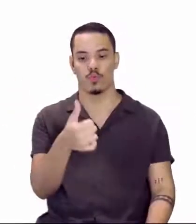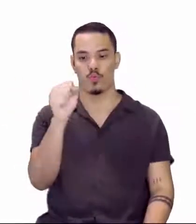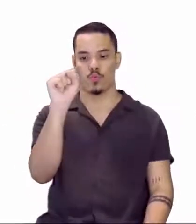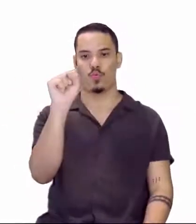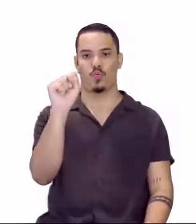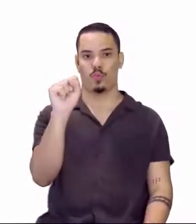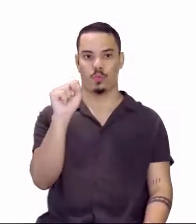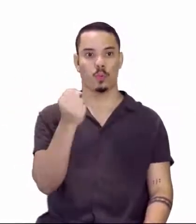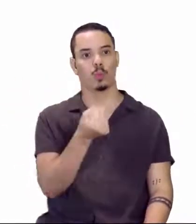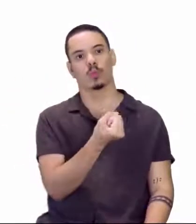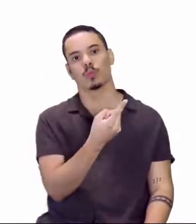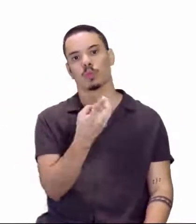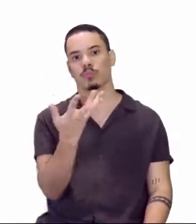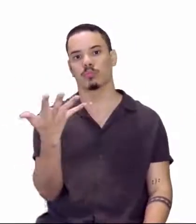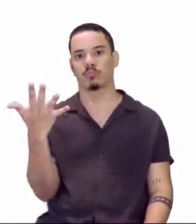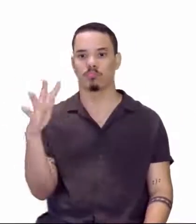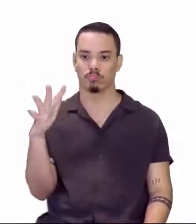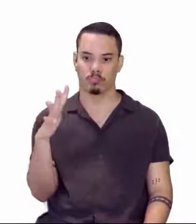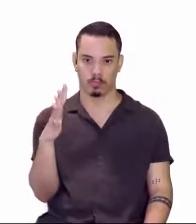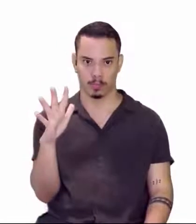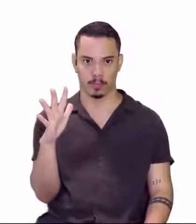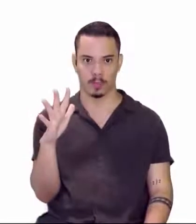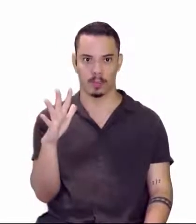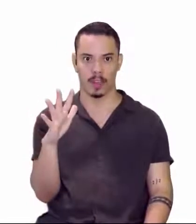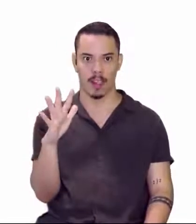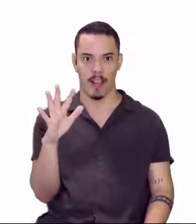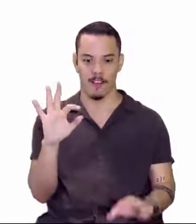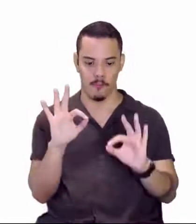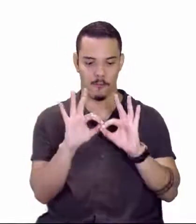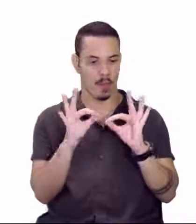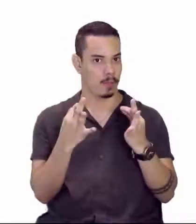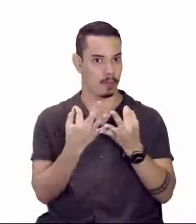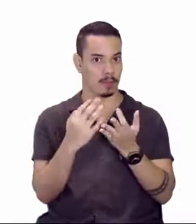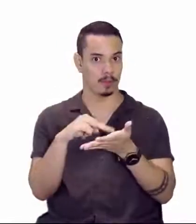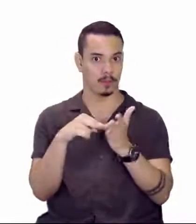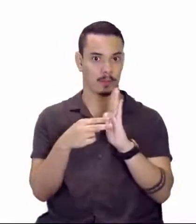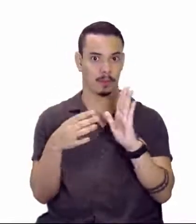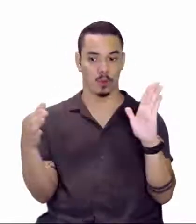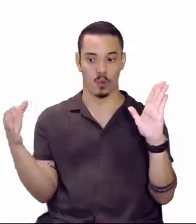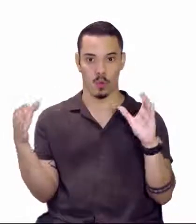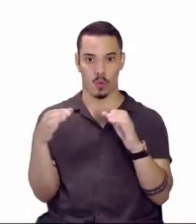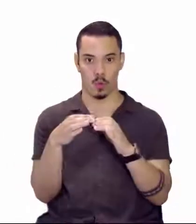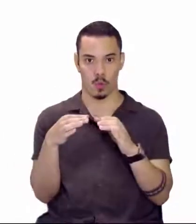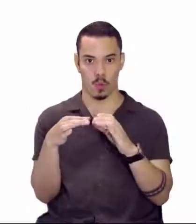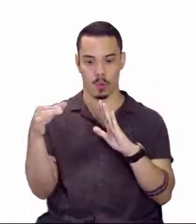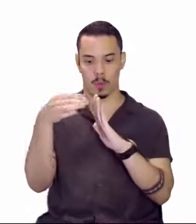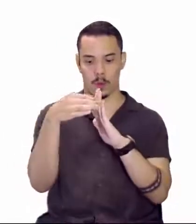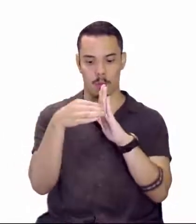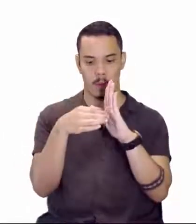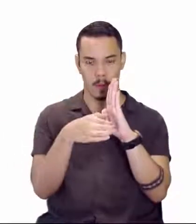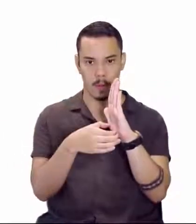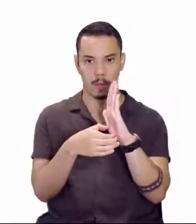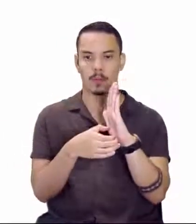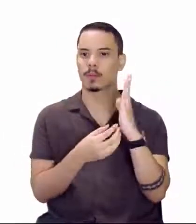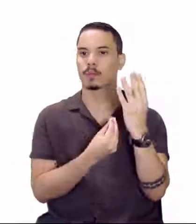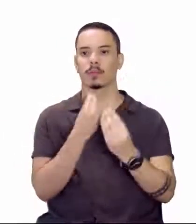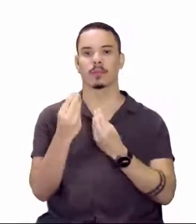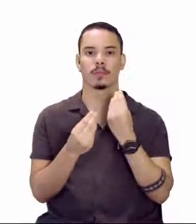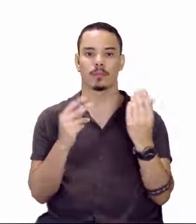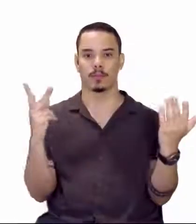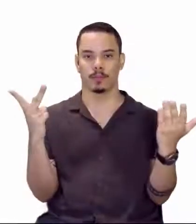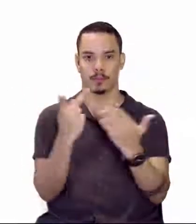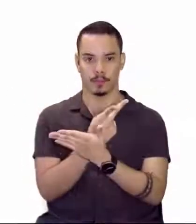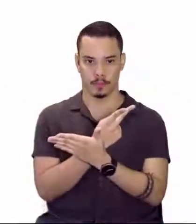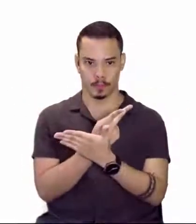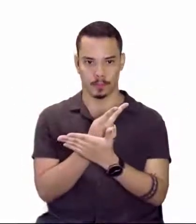Portanto, famílias são as linhas, quando os elementos químicos estão dispostos nas colunas